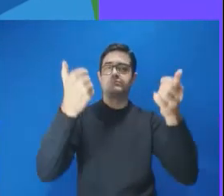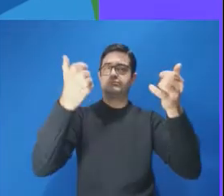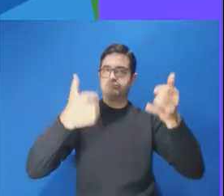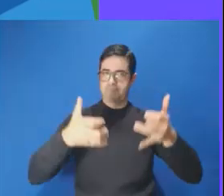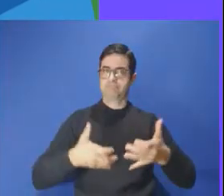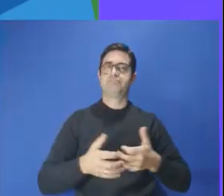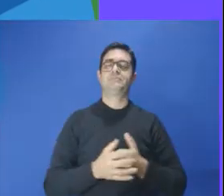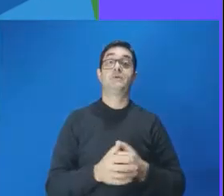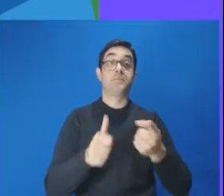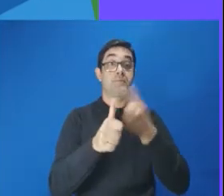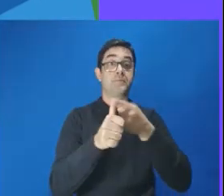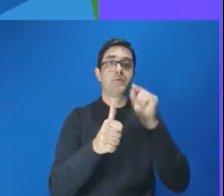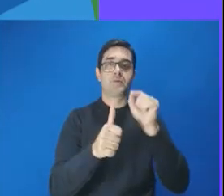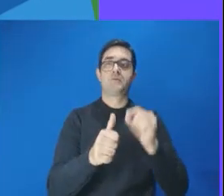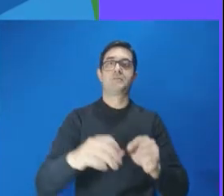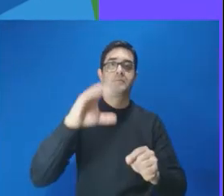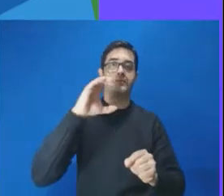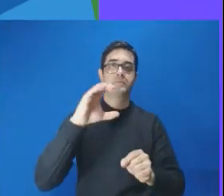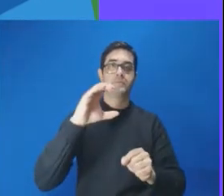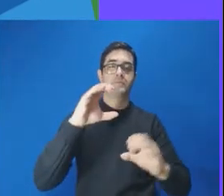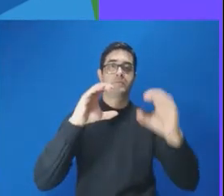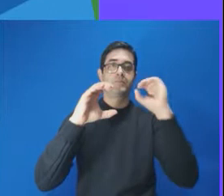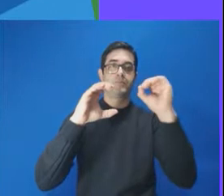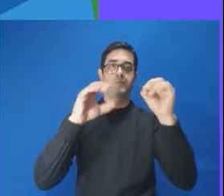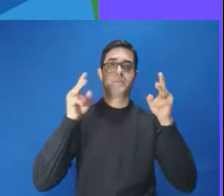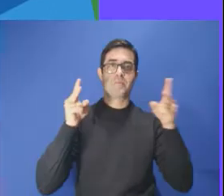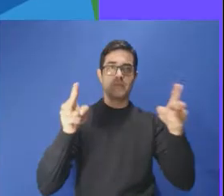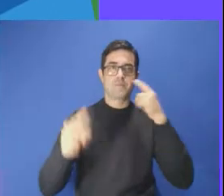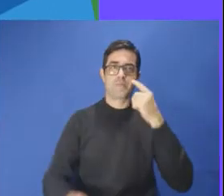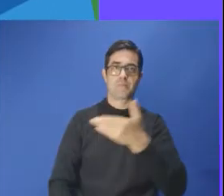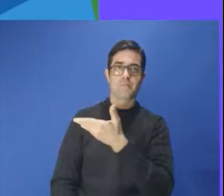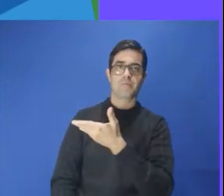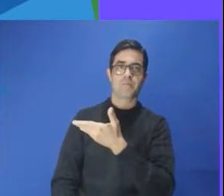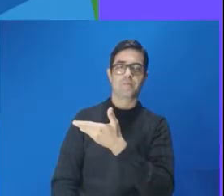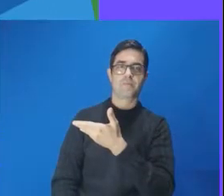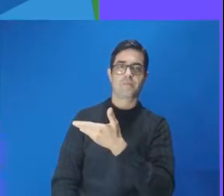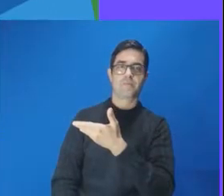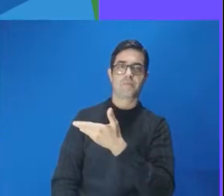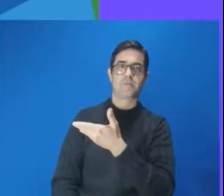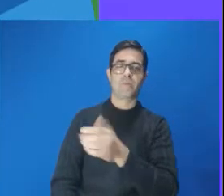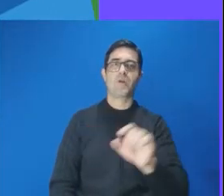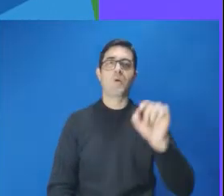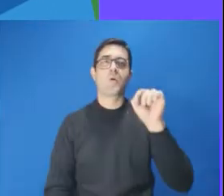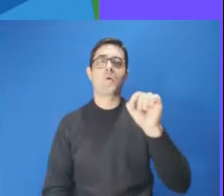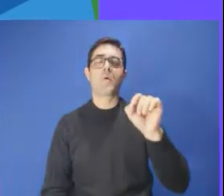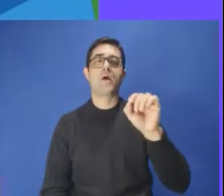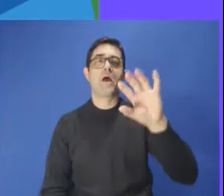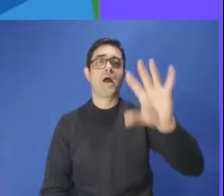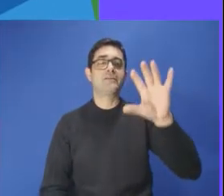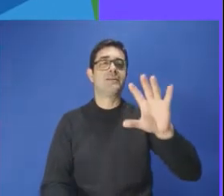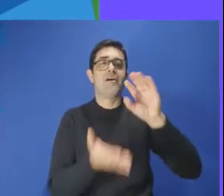e o primeiro deles seria o monóxido de carbono. Ele é produzido pela combustão incompleta, quando há a